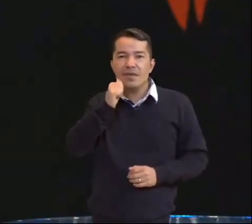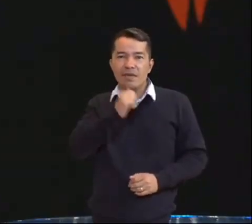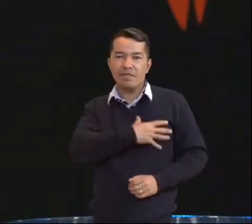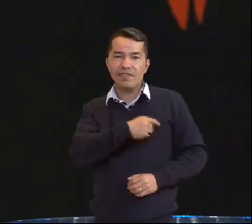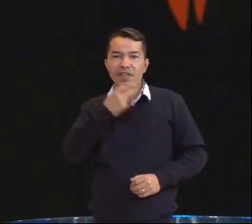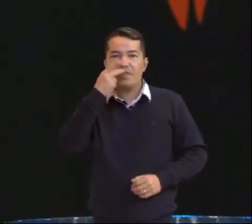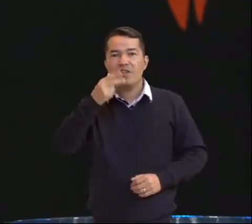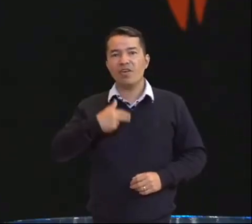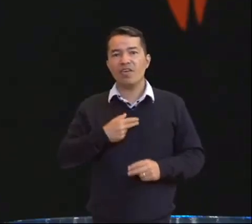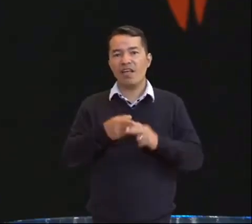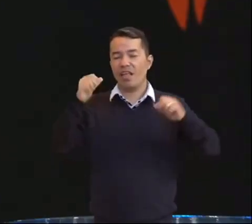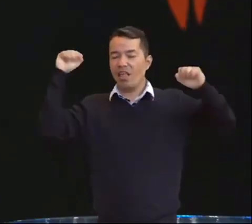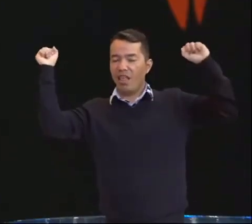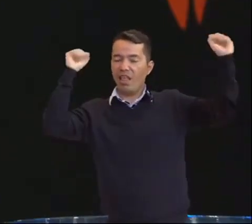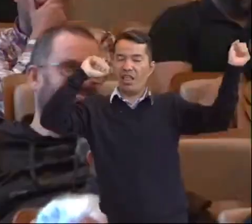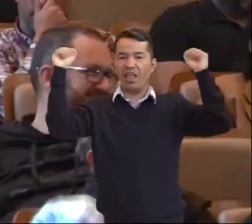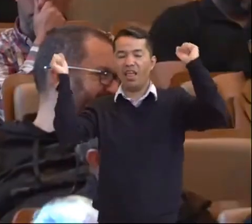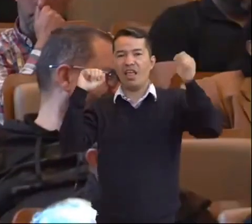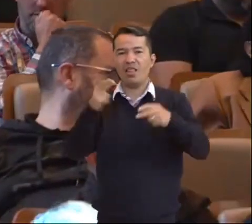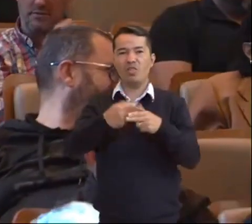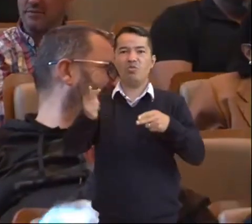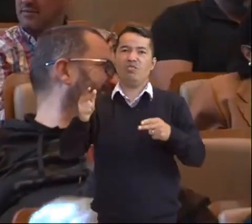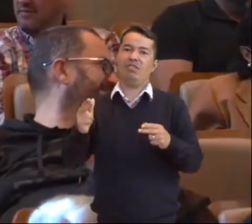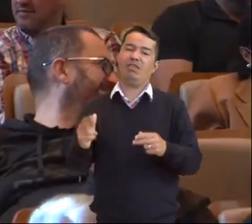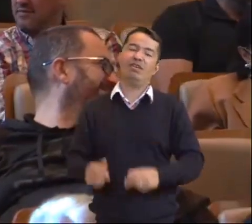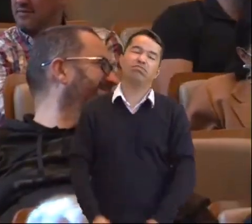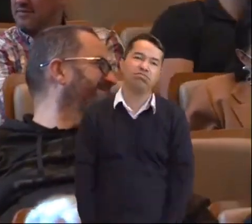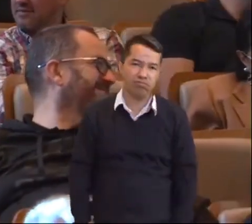estava dançando pelado em casa.